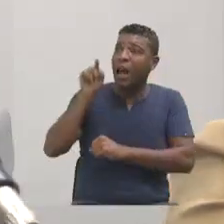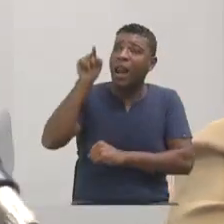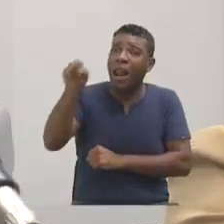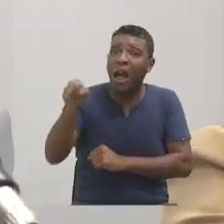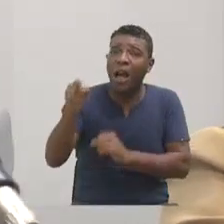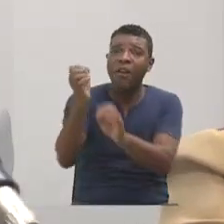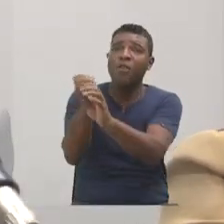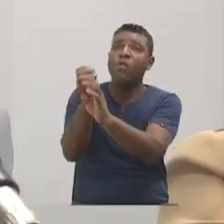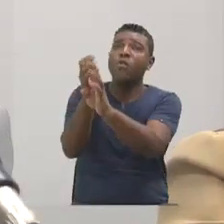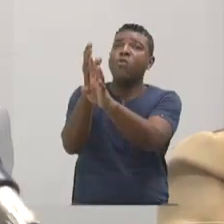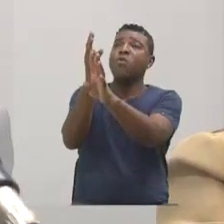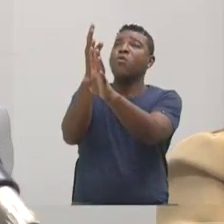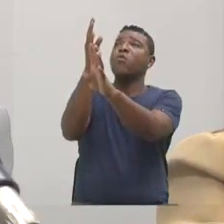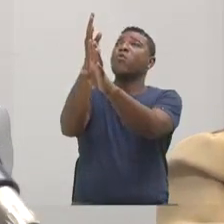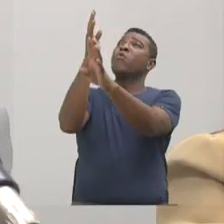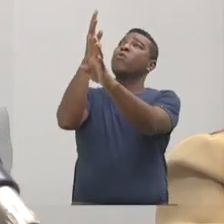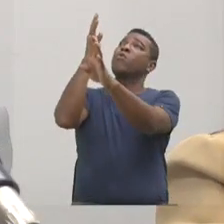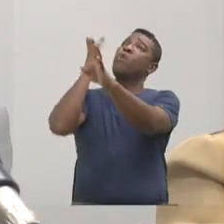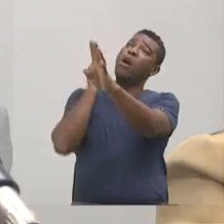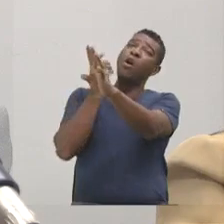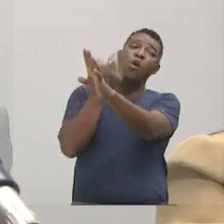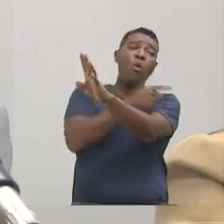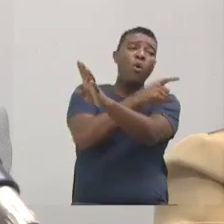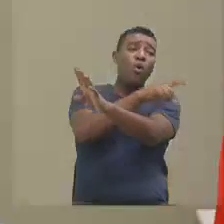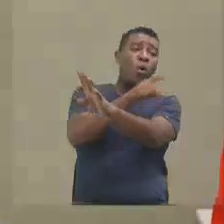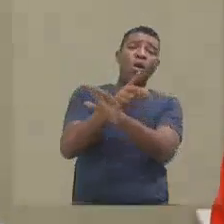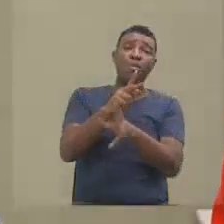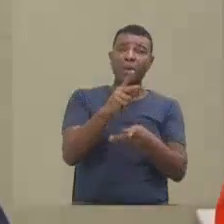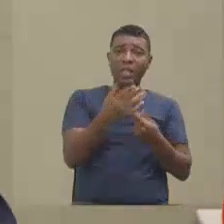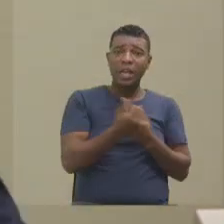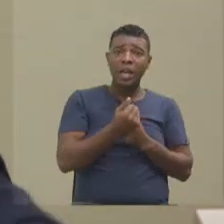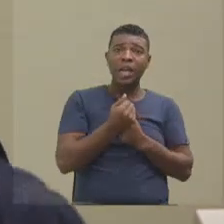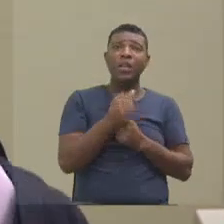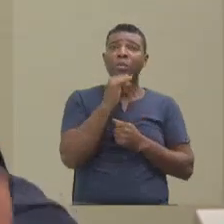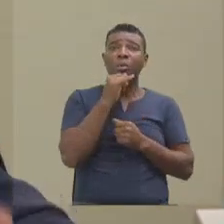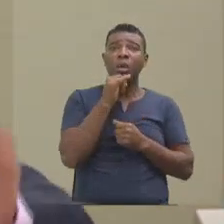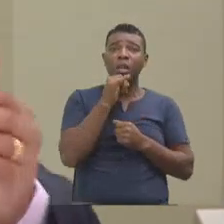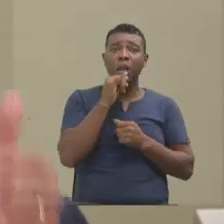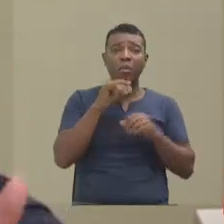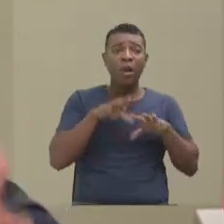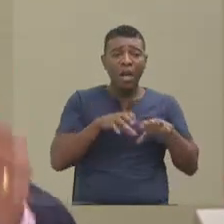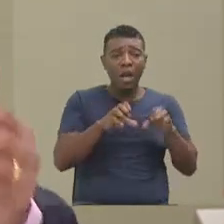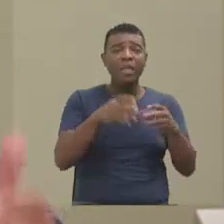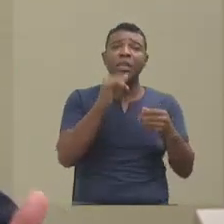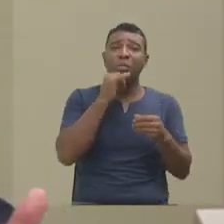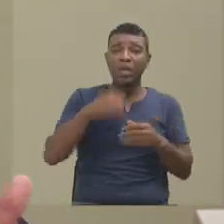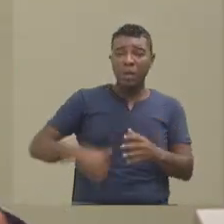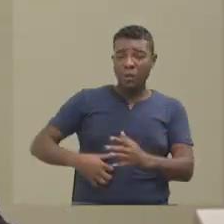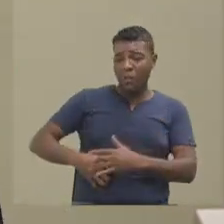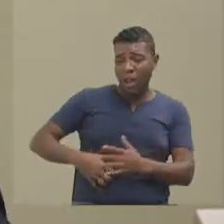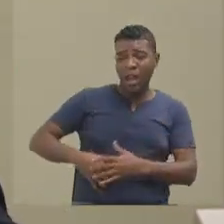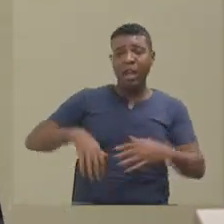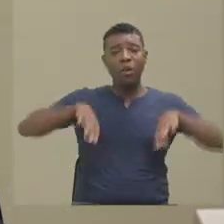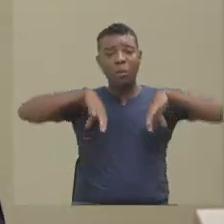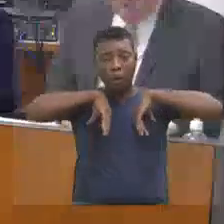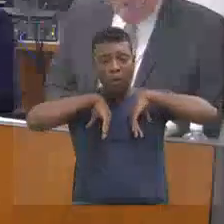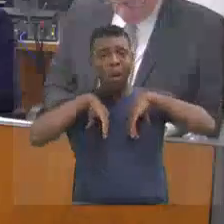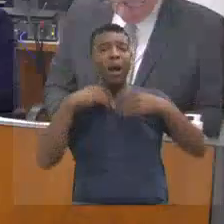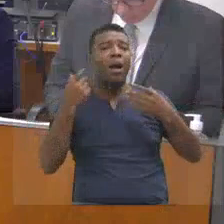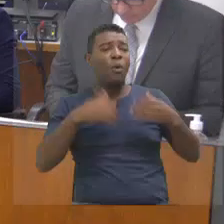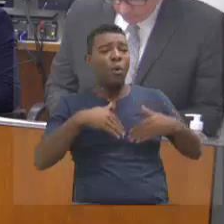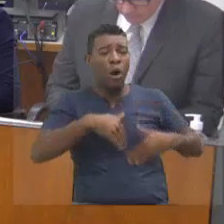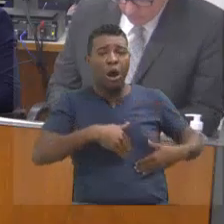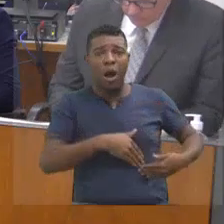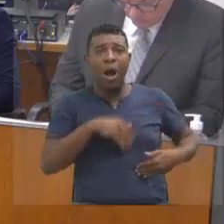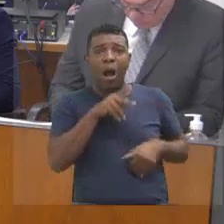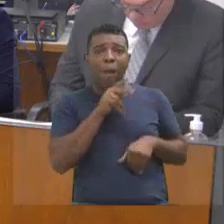a fila de outros pacientes com doenças que não podem esperar por exemplo tumores maiores de fígado de pulmão de pâncreas Então eu acho que é